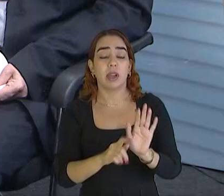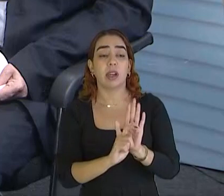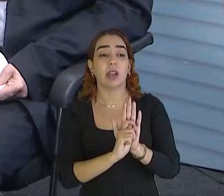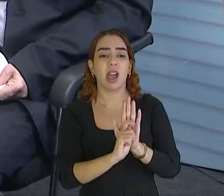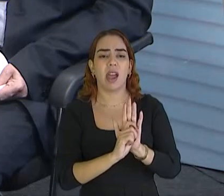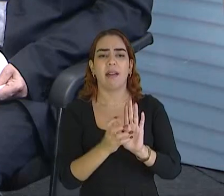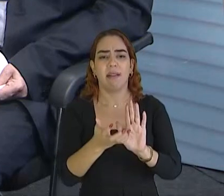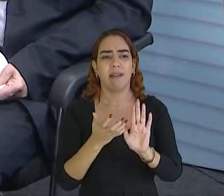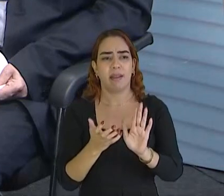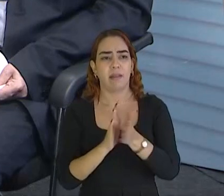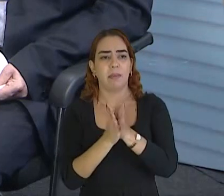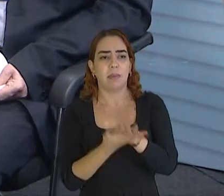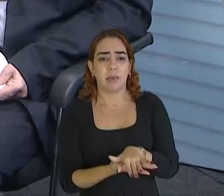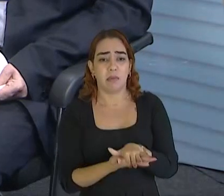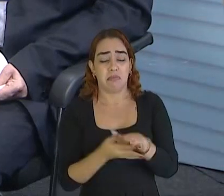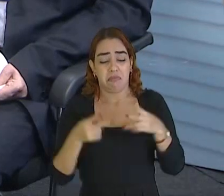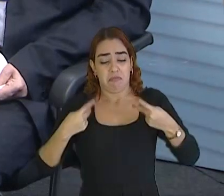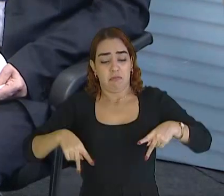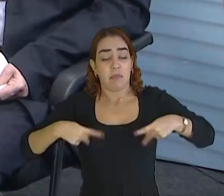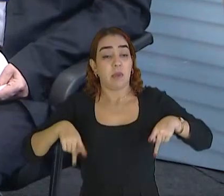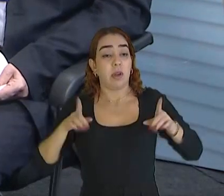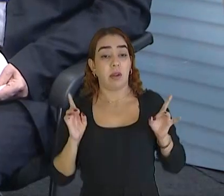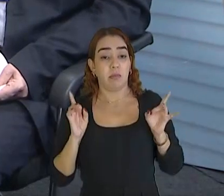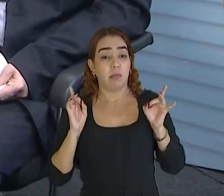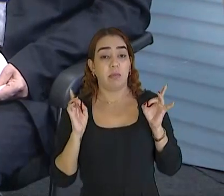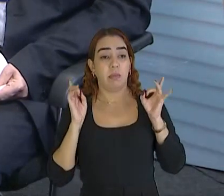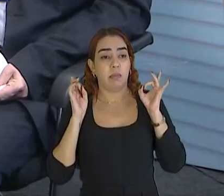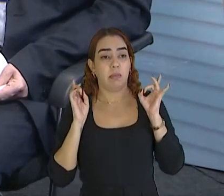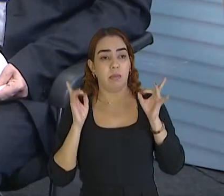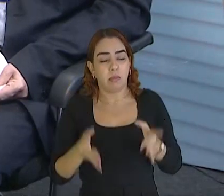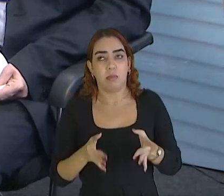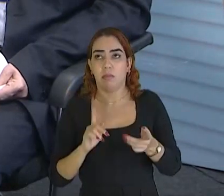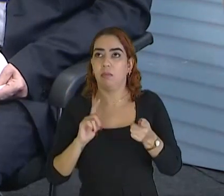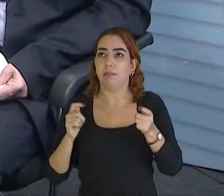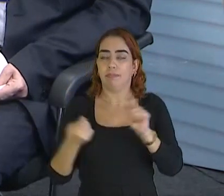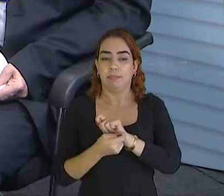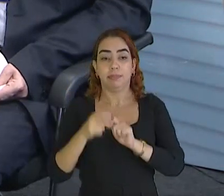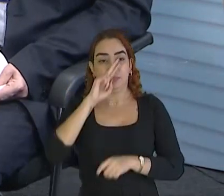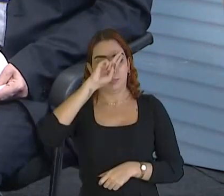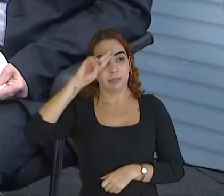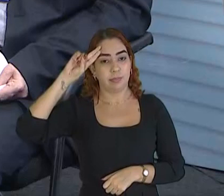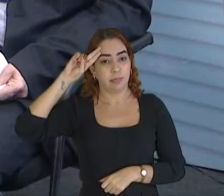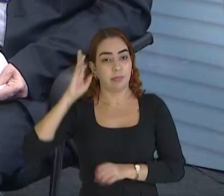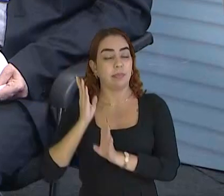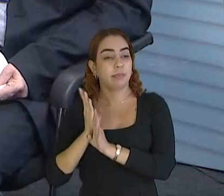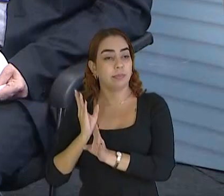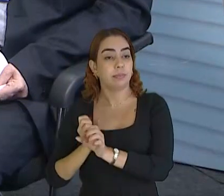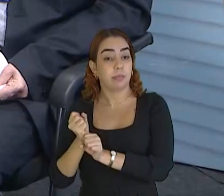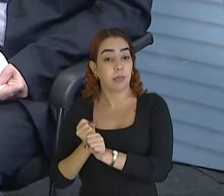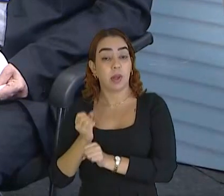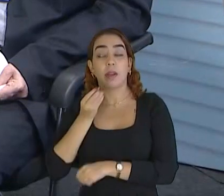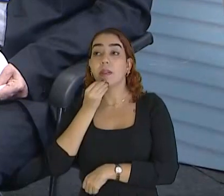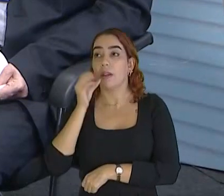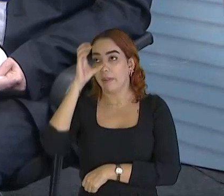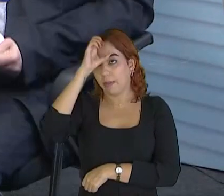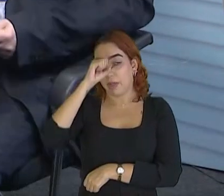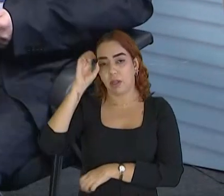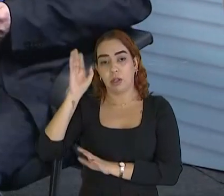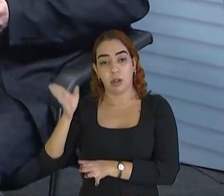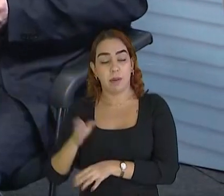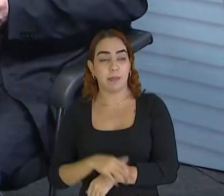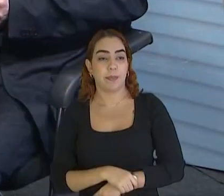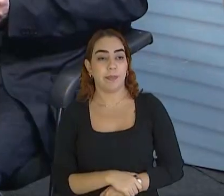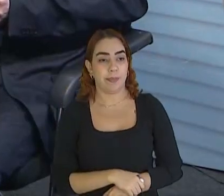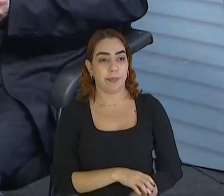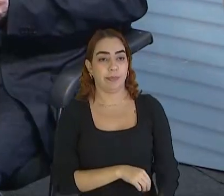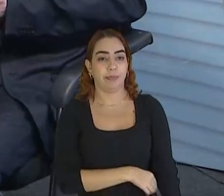guerra às drogas abandonaram a guerra às drogas. Mudaram a forma de... Mudaram o paradigma. Mudaram. E eu acho que seria bom a gente aprender com os erros dos outros.